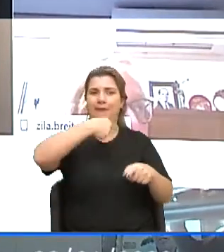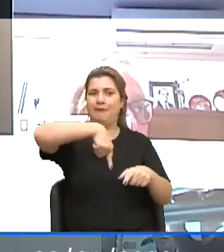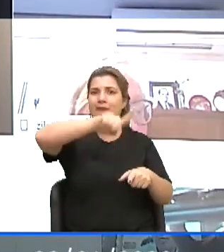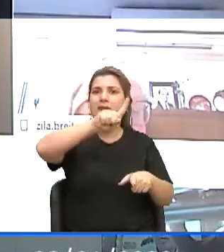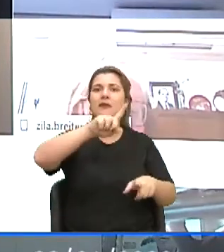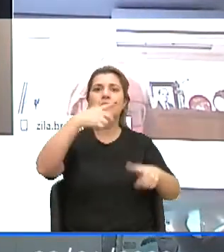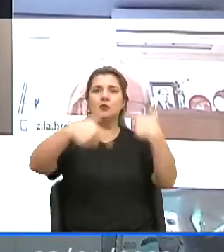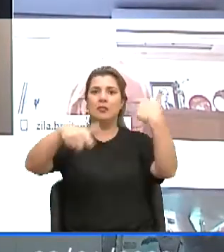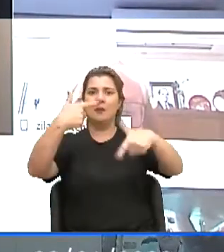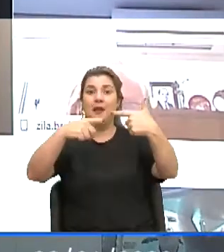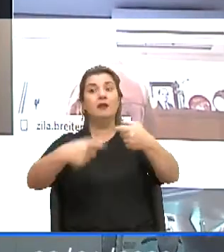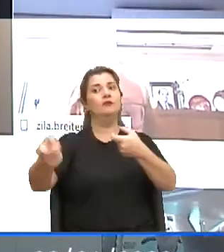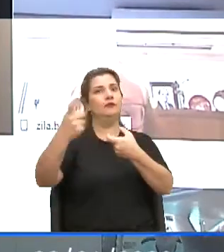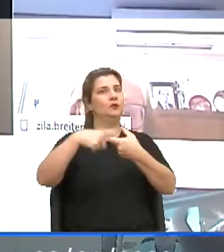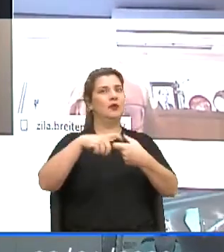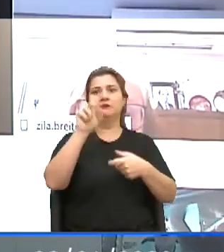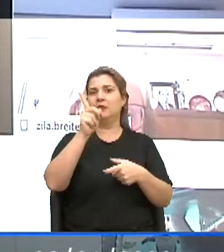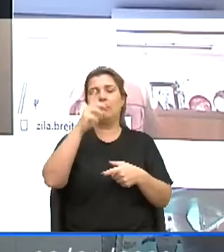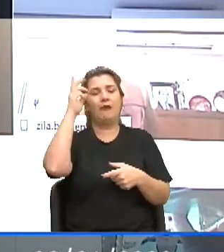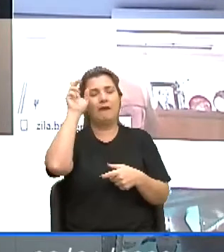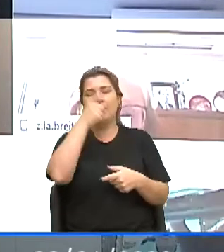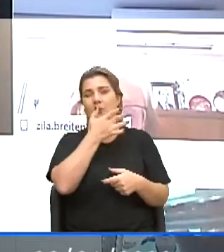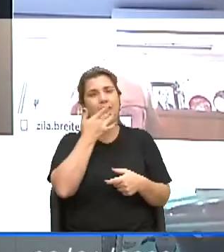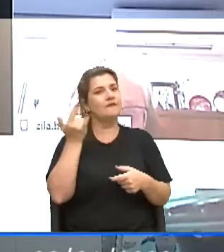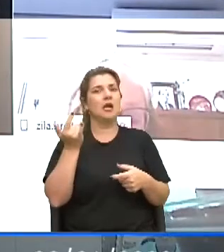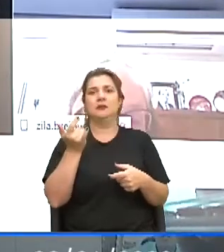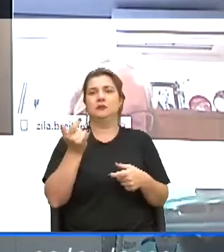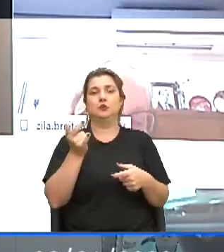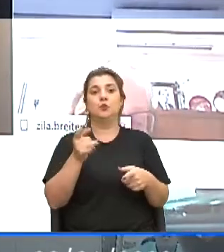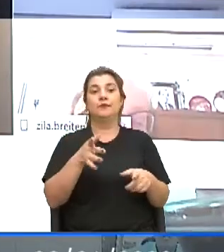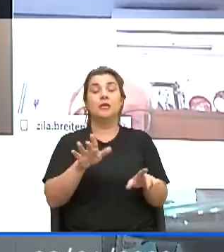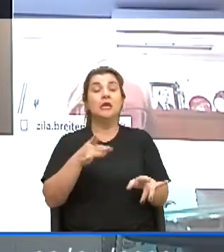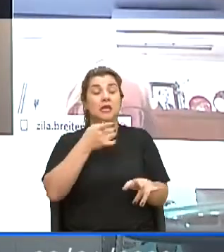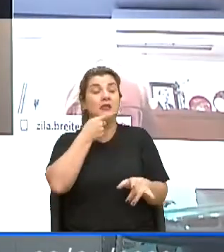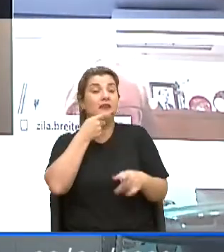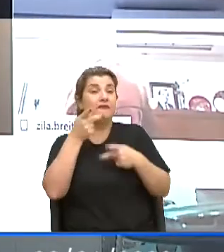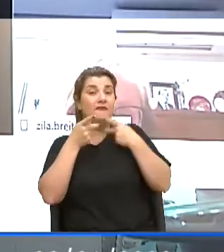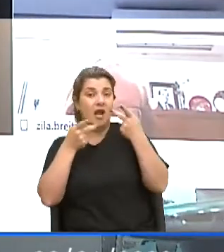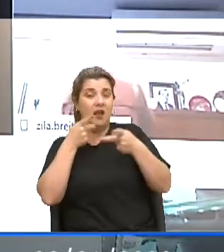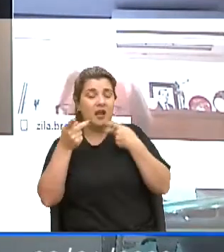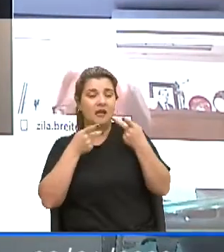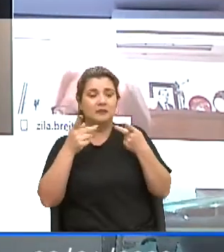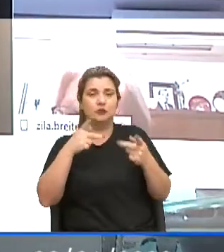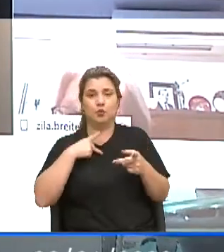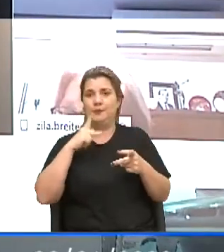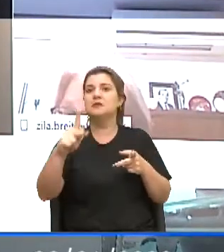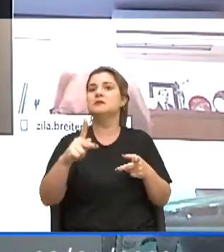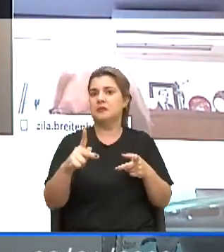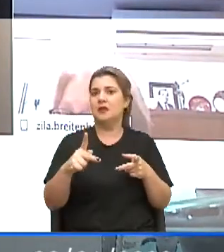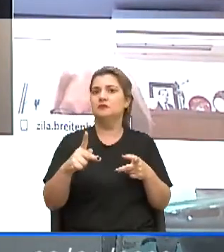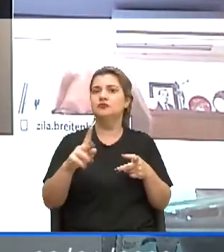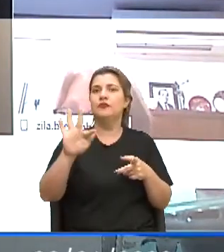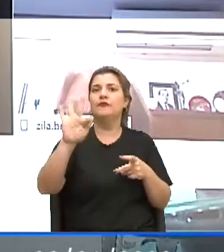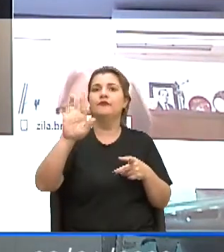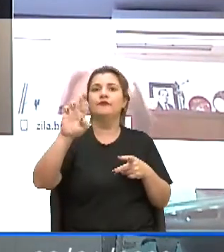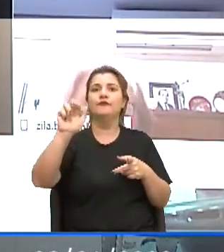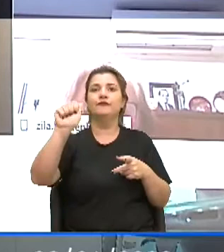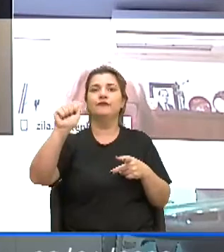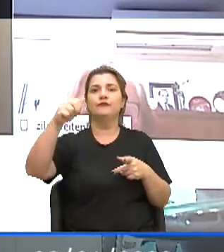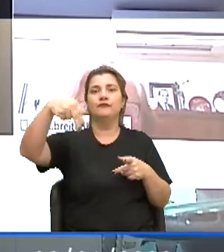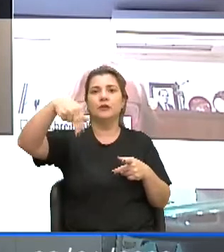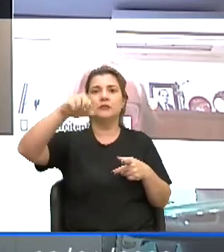é fácil. E na fala do presidente da BPA, Francisco Turra, que eu vi ali que ele colocou, ele disse que quem